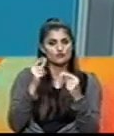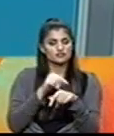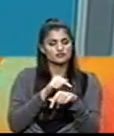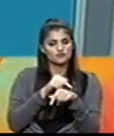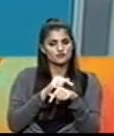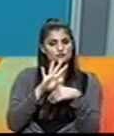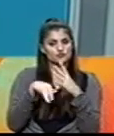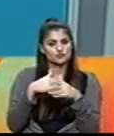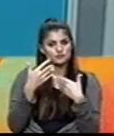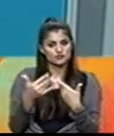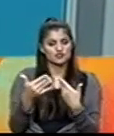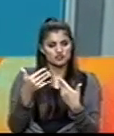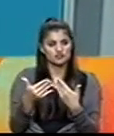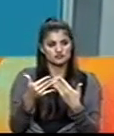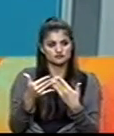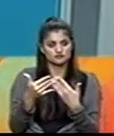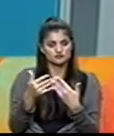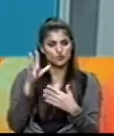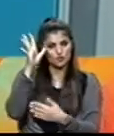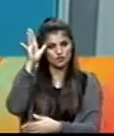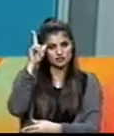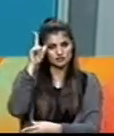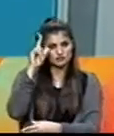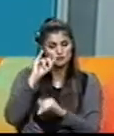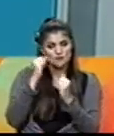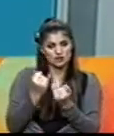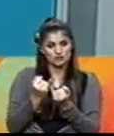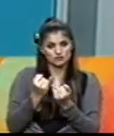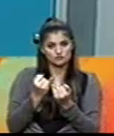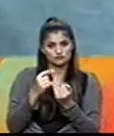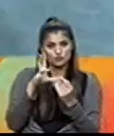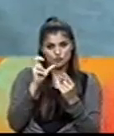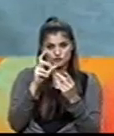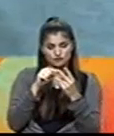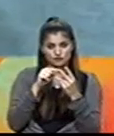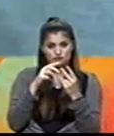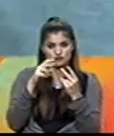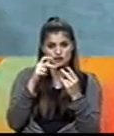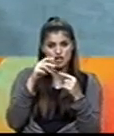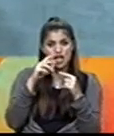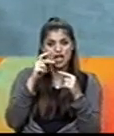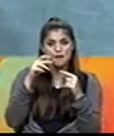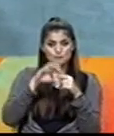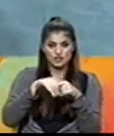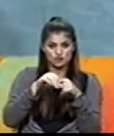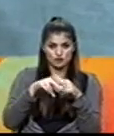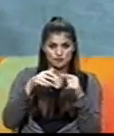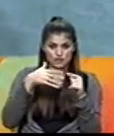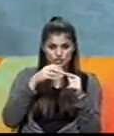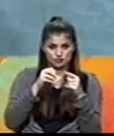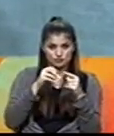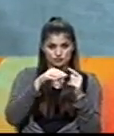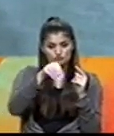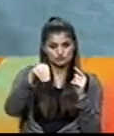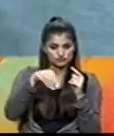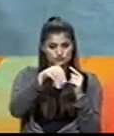Misturamos aqui então o leite magro, sim, com o ovo, com o amido de milho e com